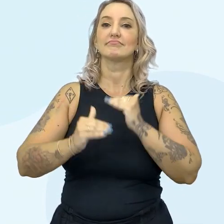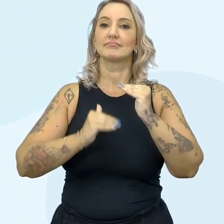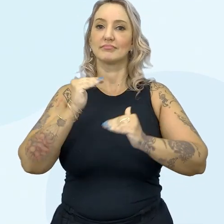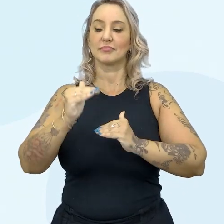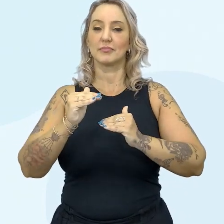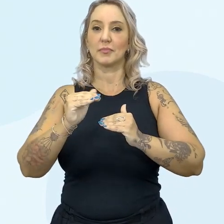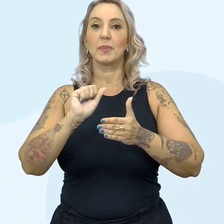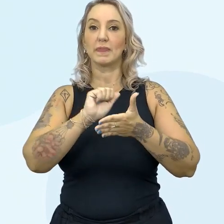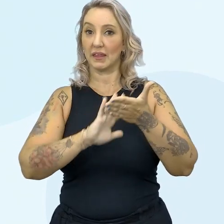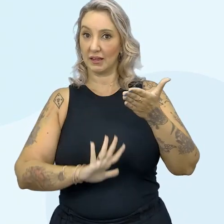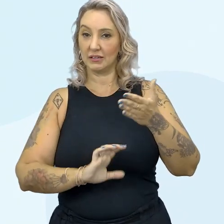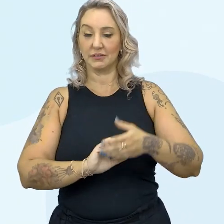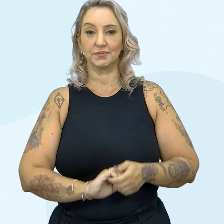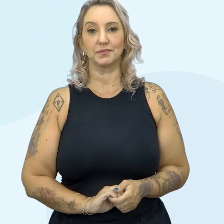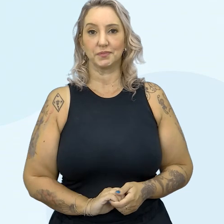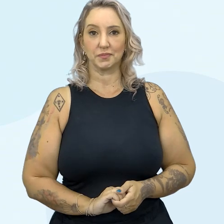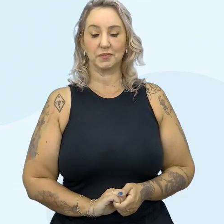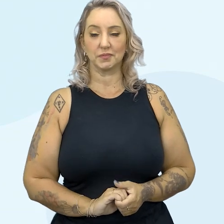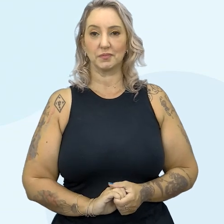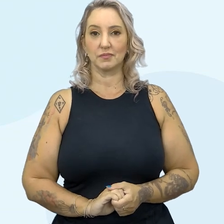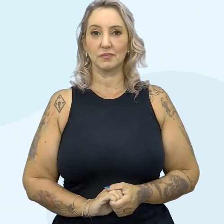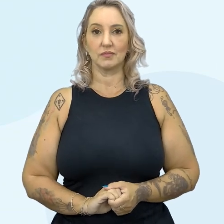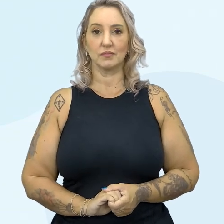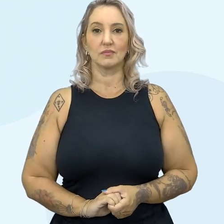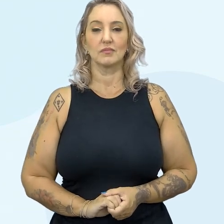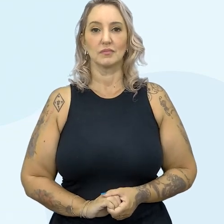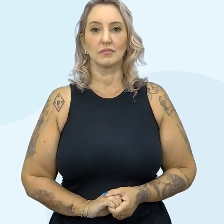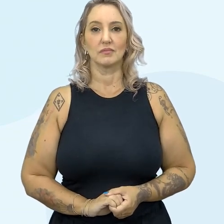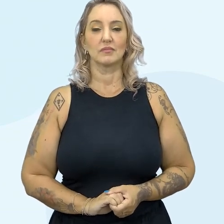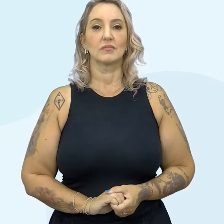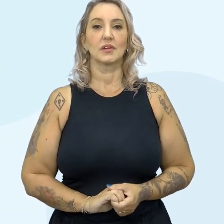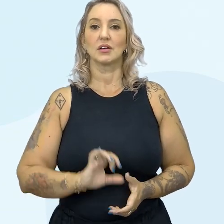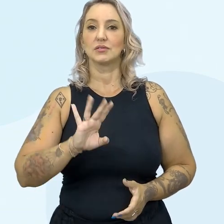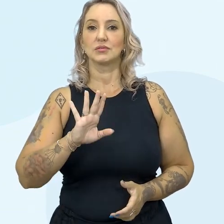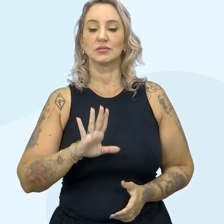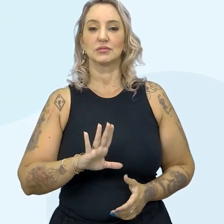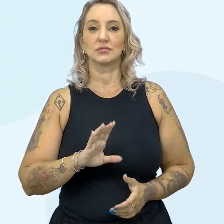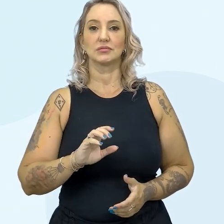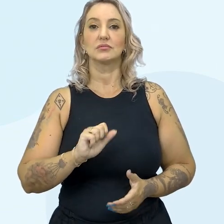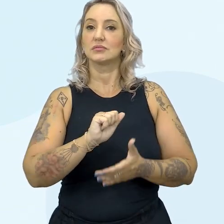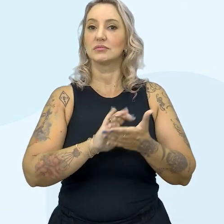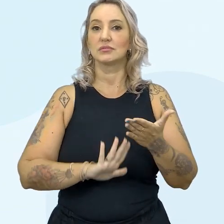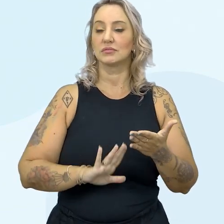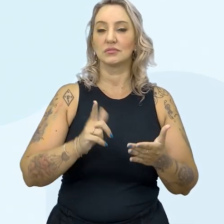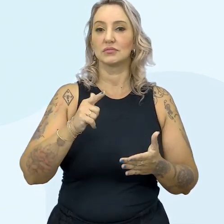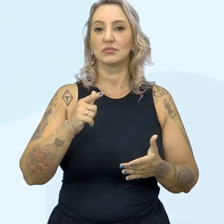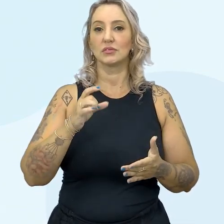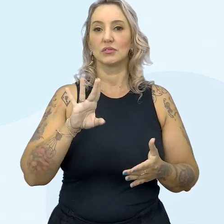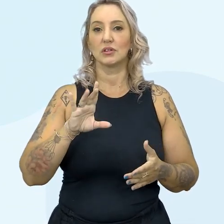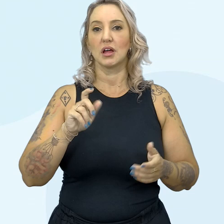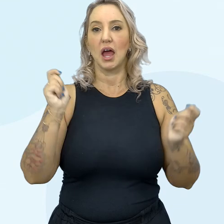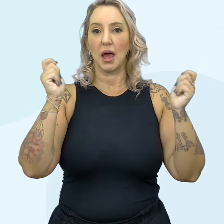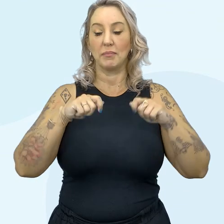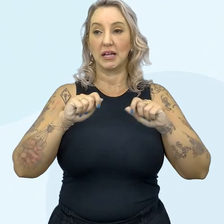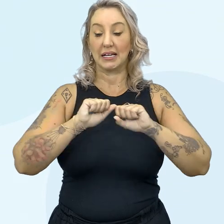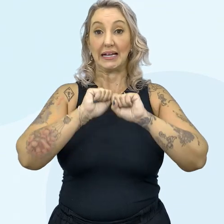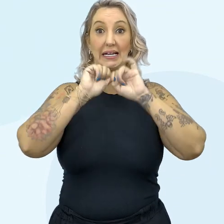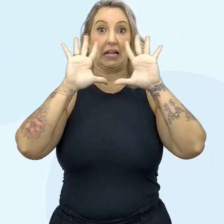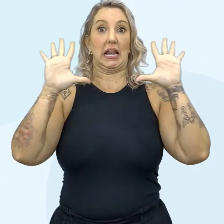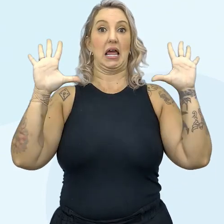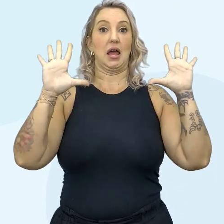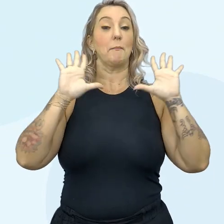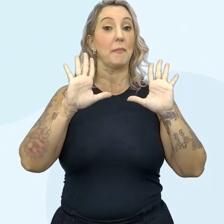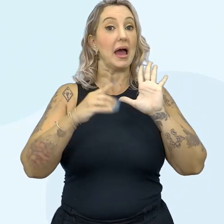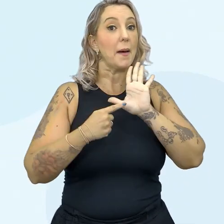das atividades. Pois só aparentemente as atividades não traz habilidades explicitamente,